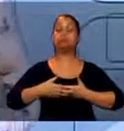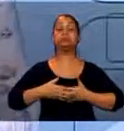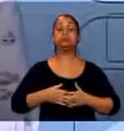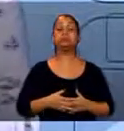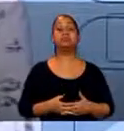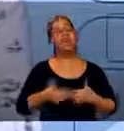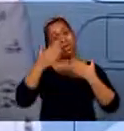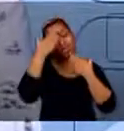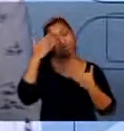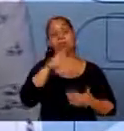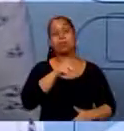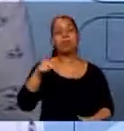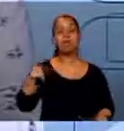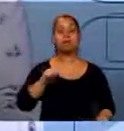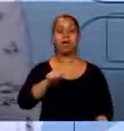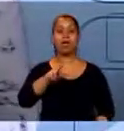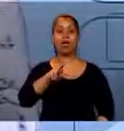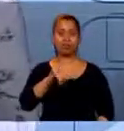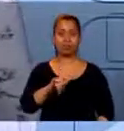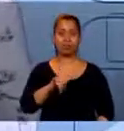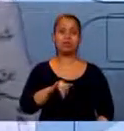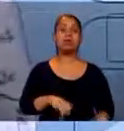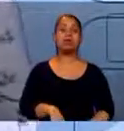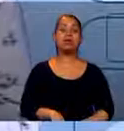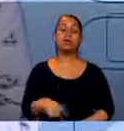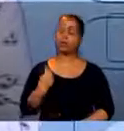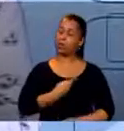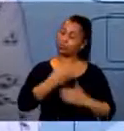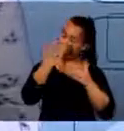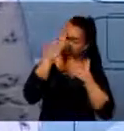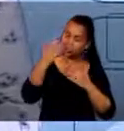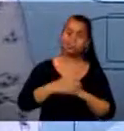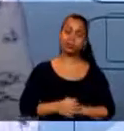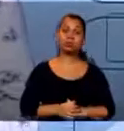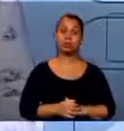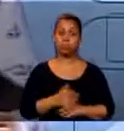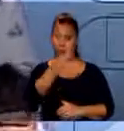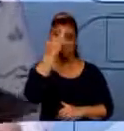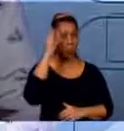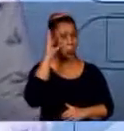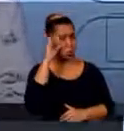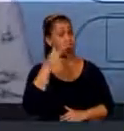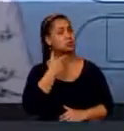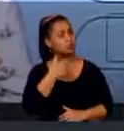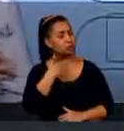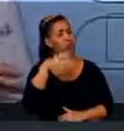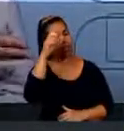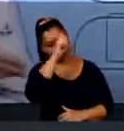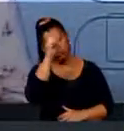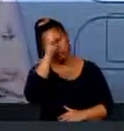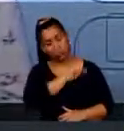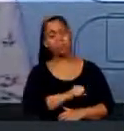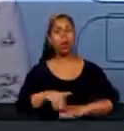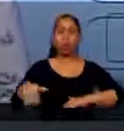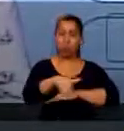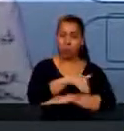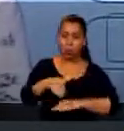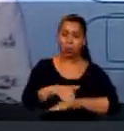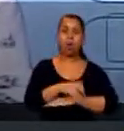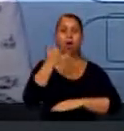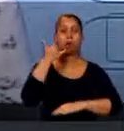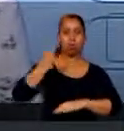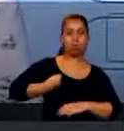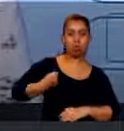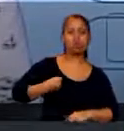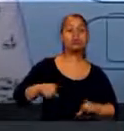experiência com a gente, agradecer o professor Arif. Nós é que agradecemos. Nós é que agradecemos. E aí, quem se interessou, tá aí, então, o endereço da AMA, o telefone